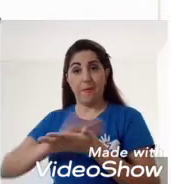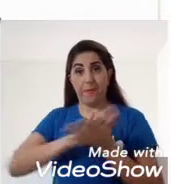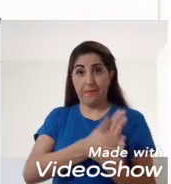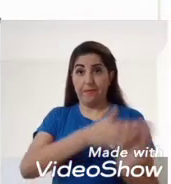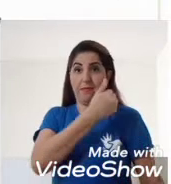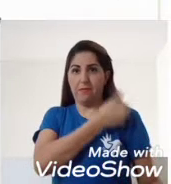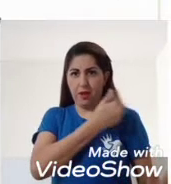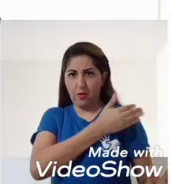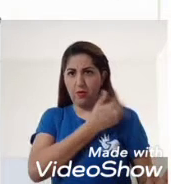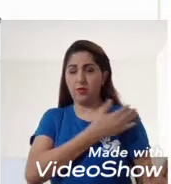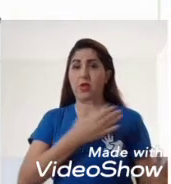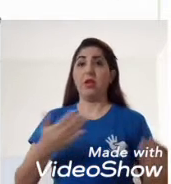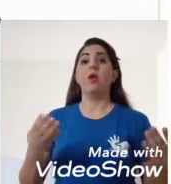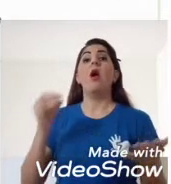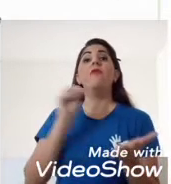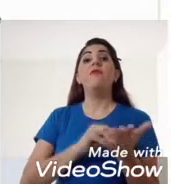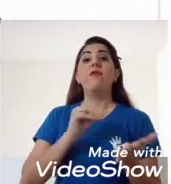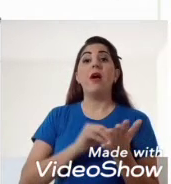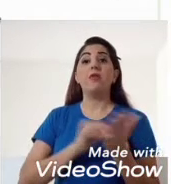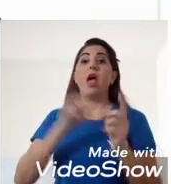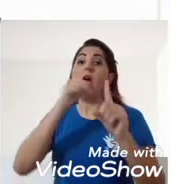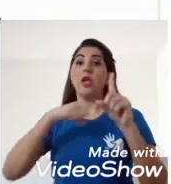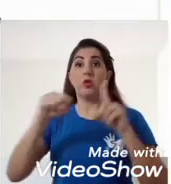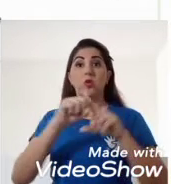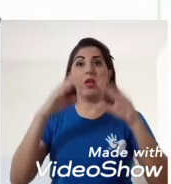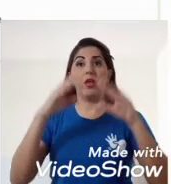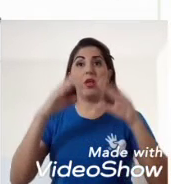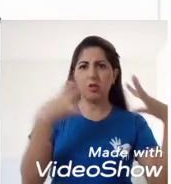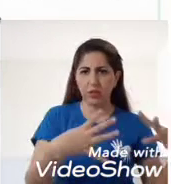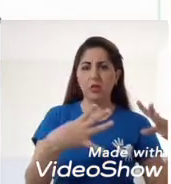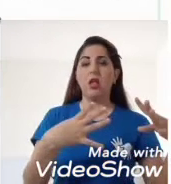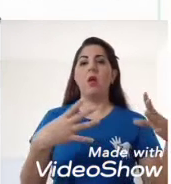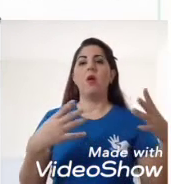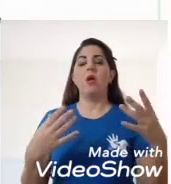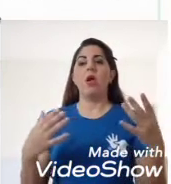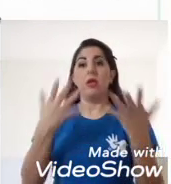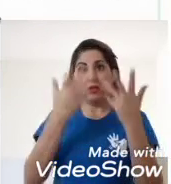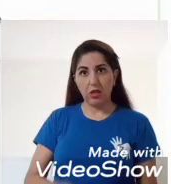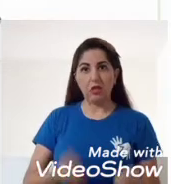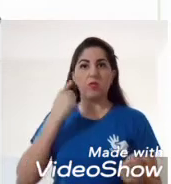a falta de atenção do Estado à questão. Então, veja que, em certo momento, a partir daqui, por exemplo,